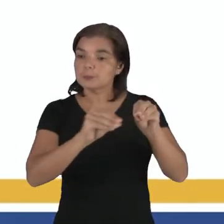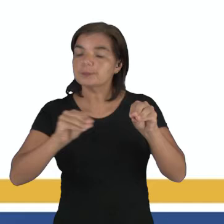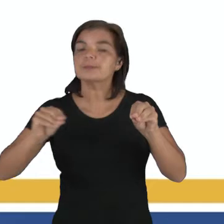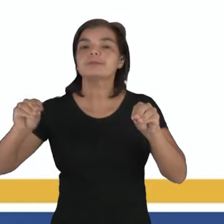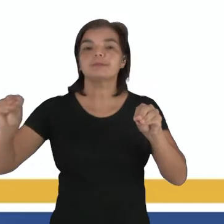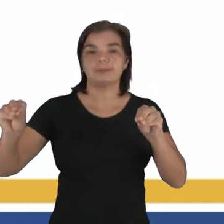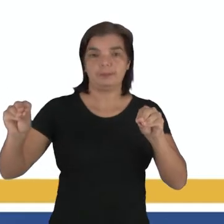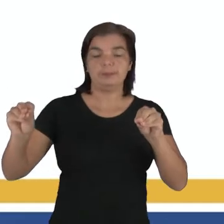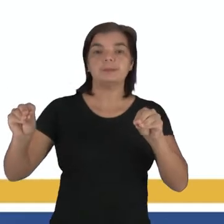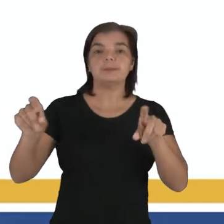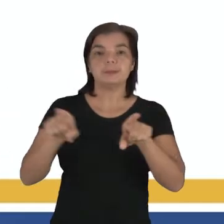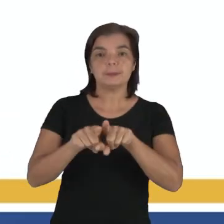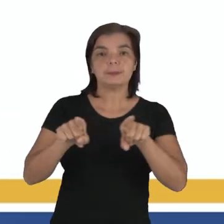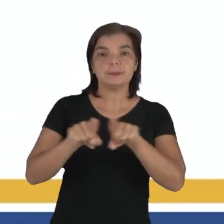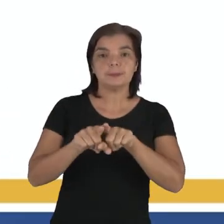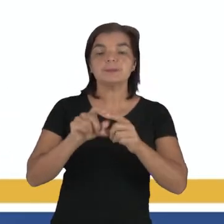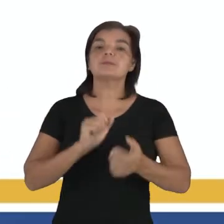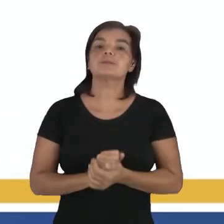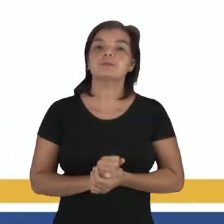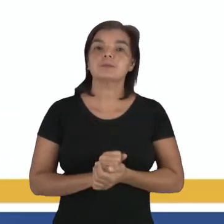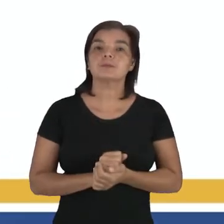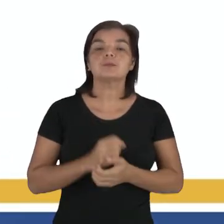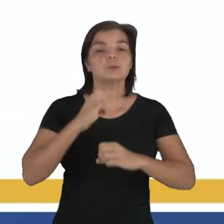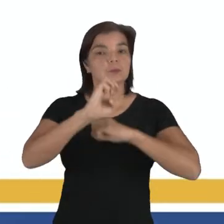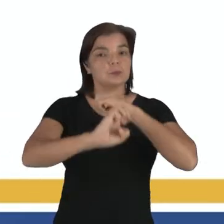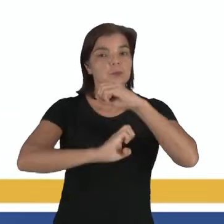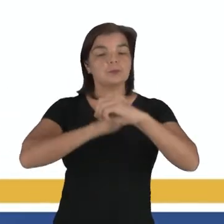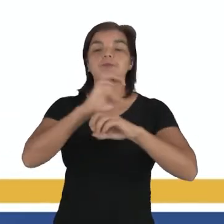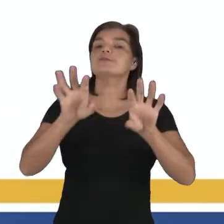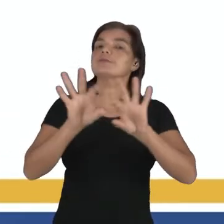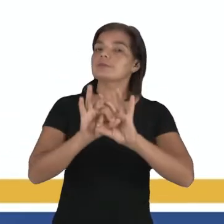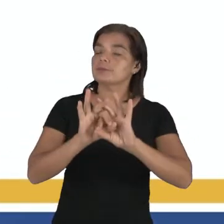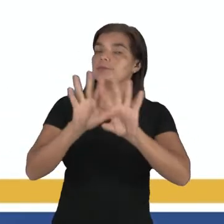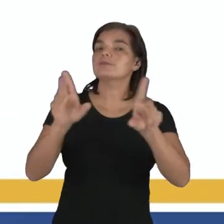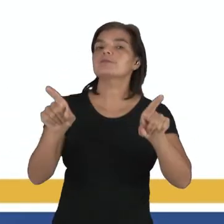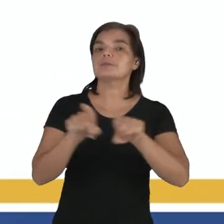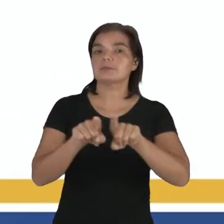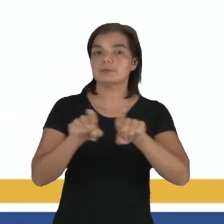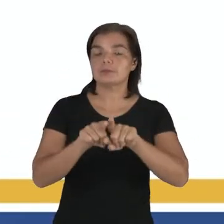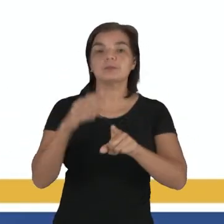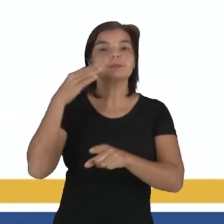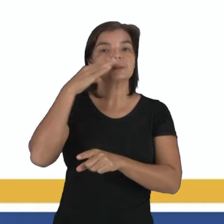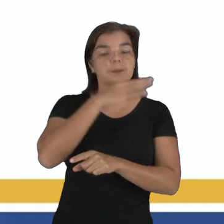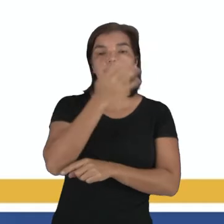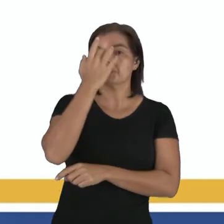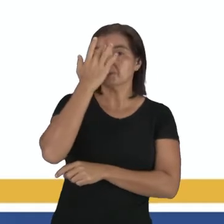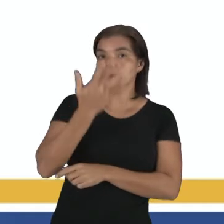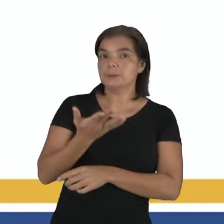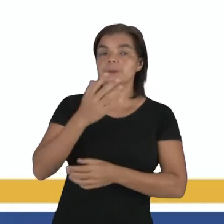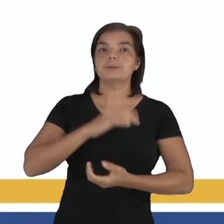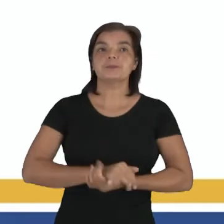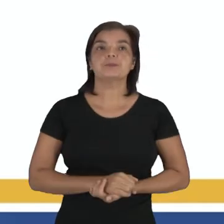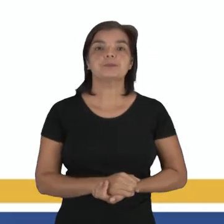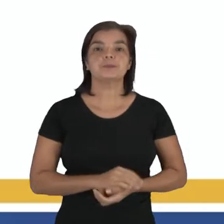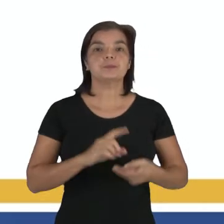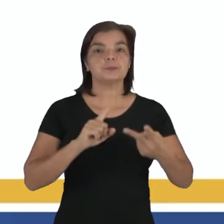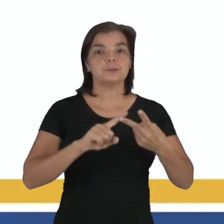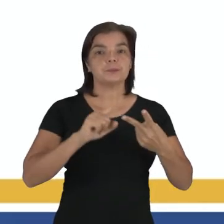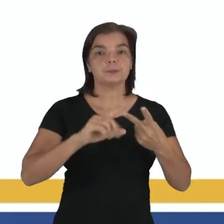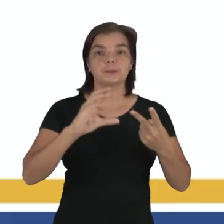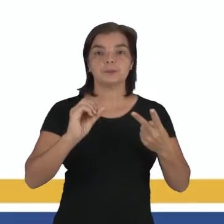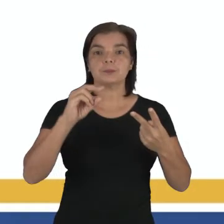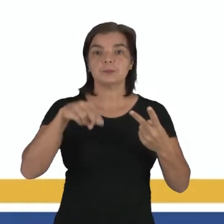transmitir de um átomo para outro na rede cristalina, quanto os elétrons livres ali também vão conduzir calor com facilidade,